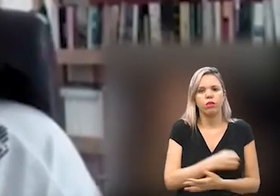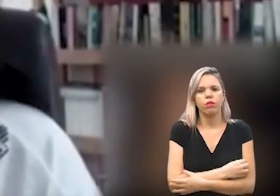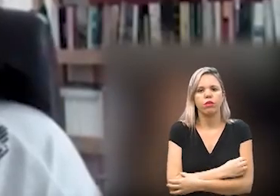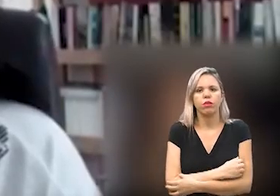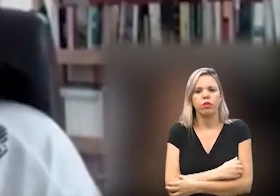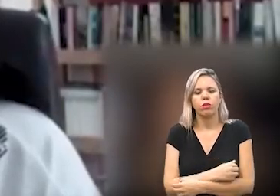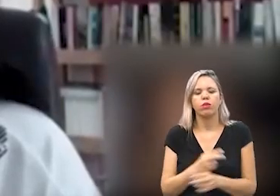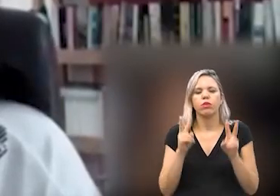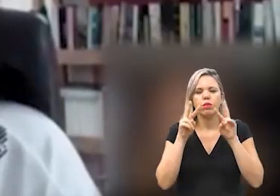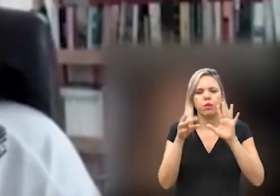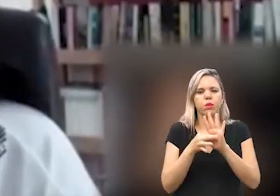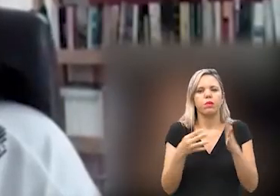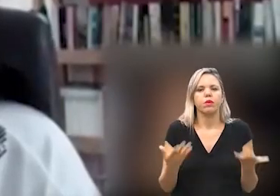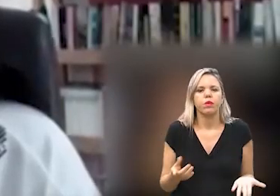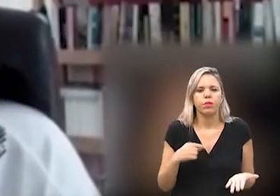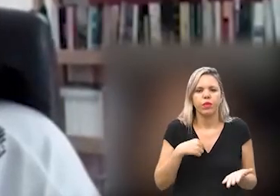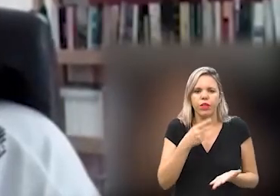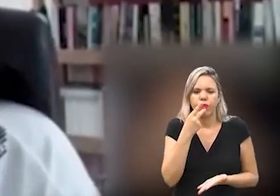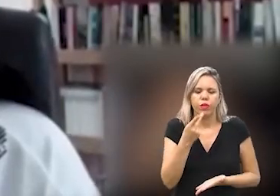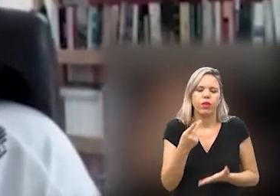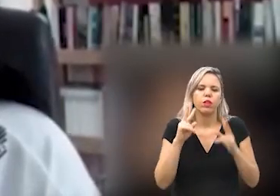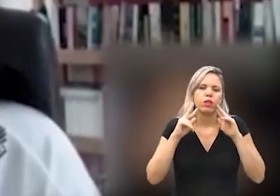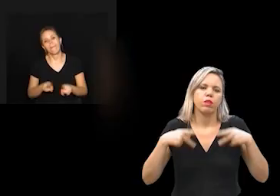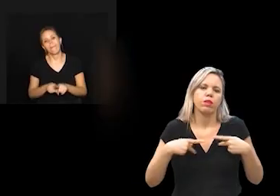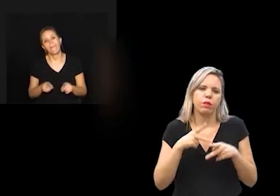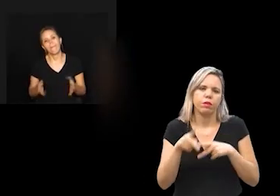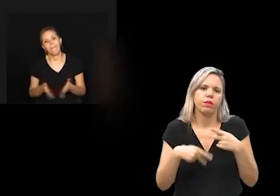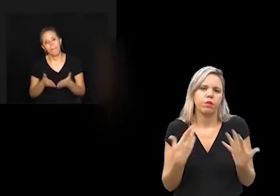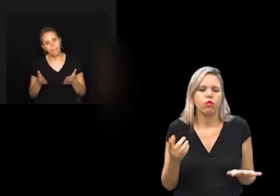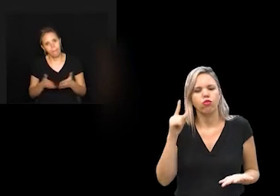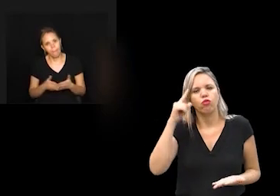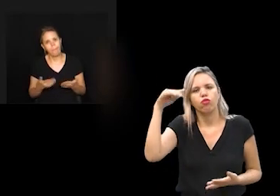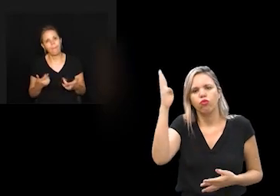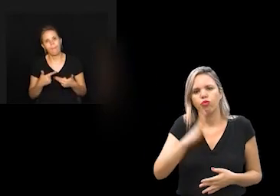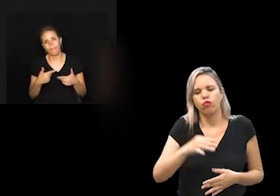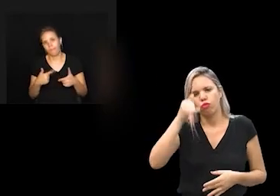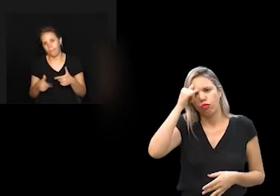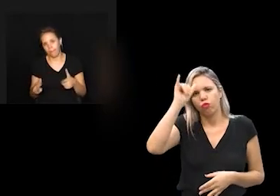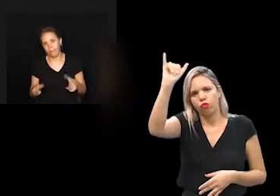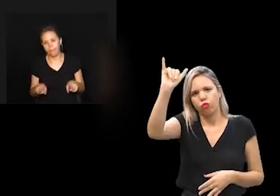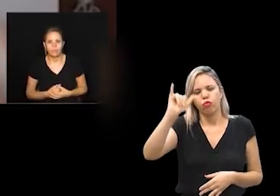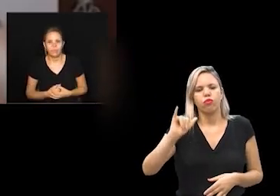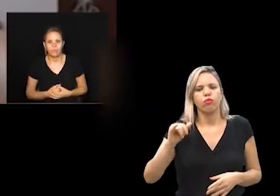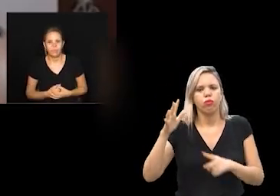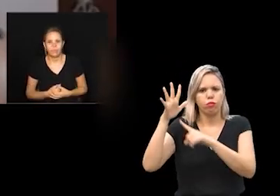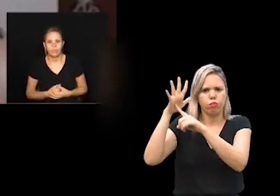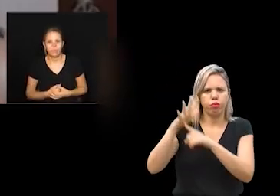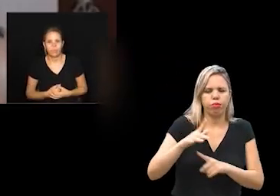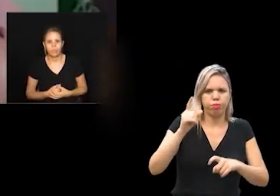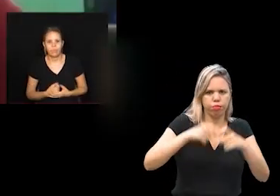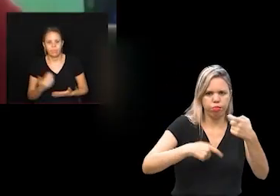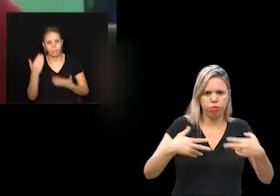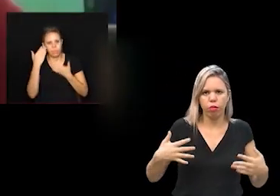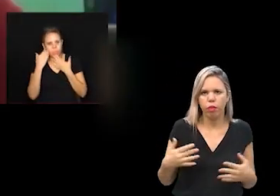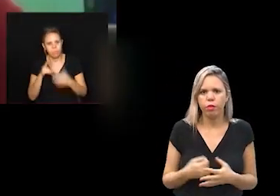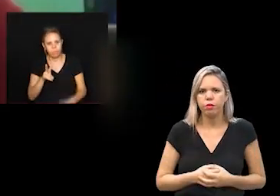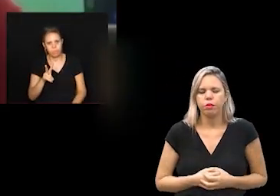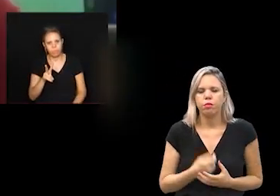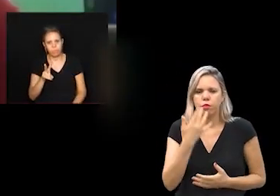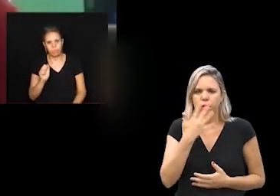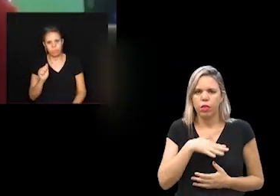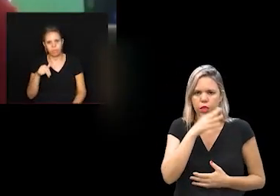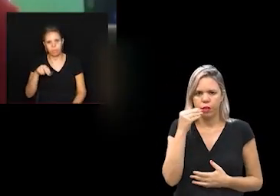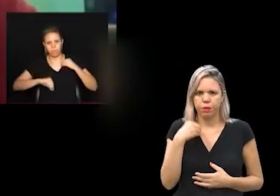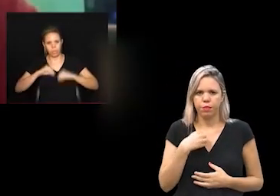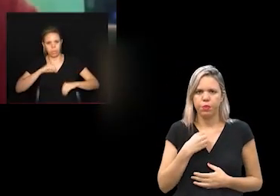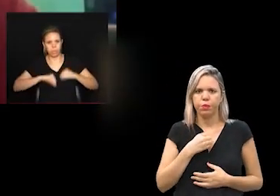importante esse olhar que a gente está falando sobre seres humanos, né? O Dia Nacional de Combate ao Abuso e Exploração Sexual de